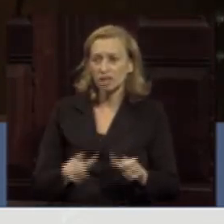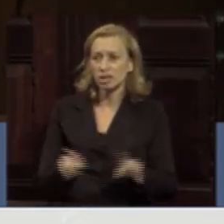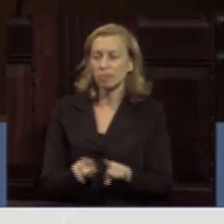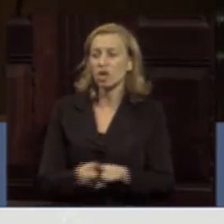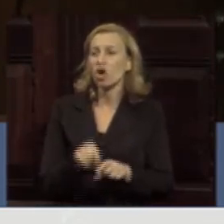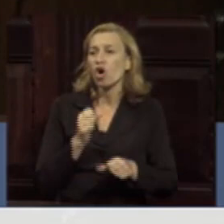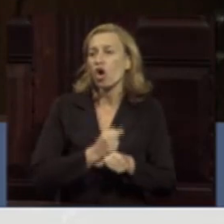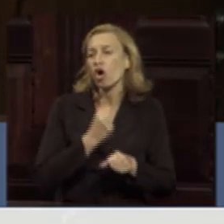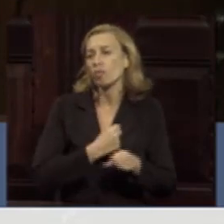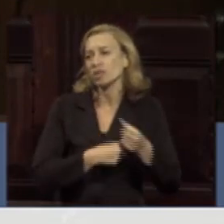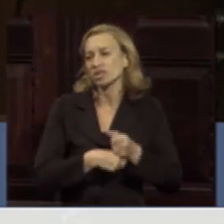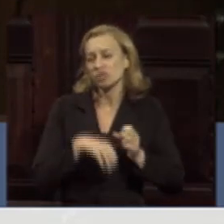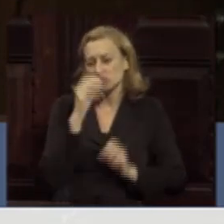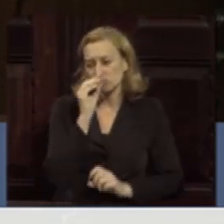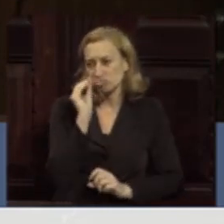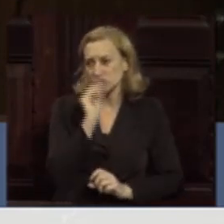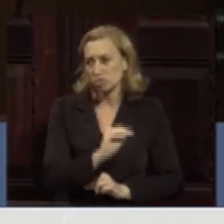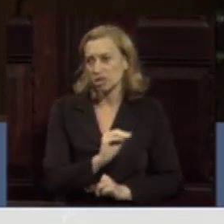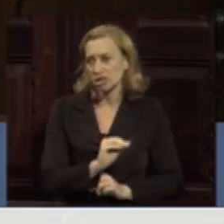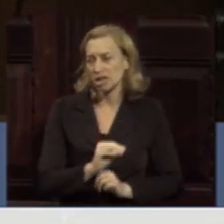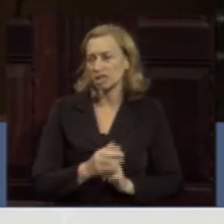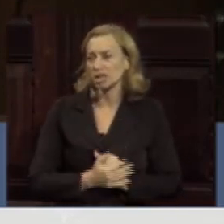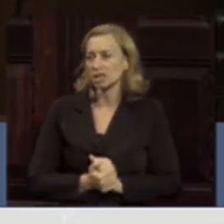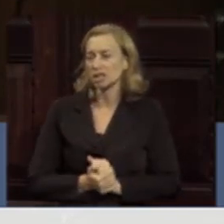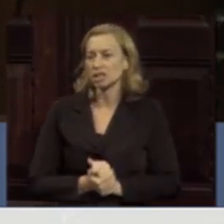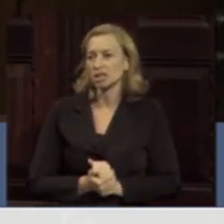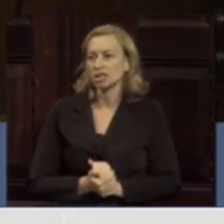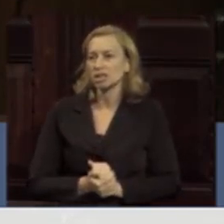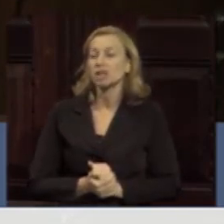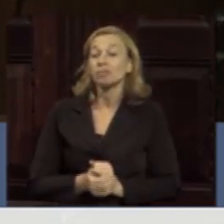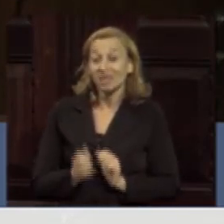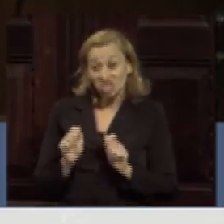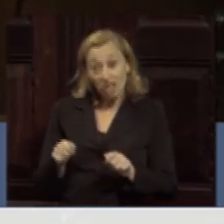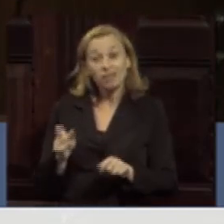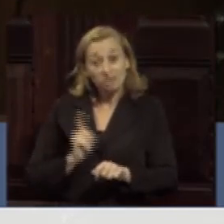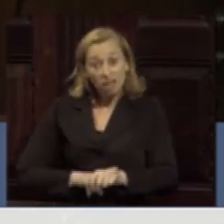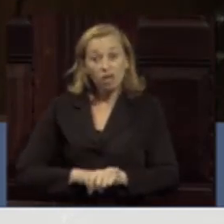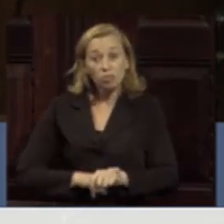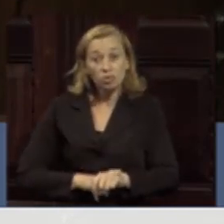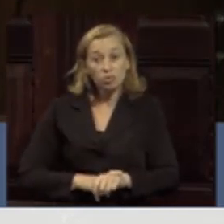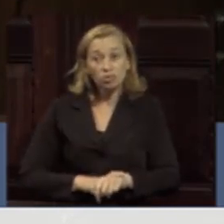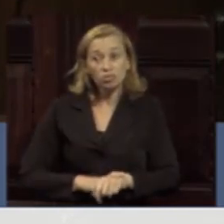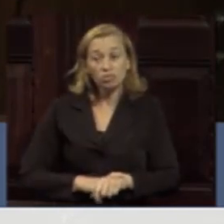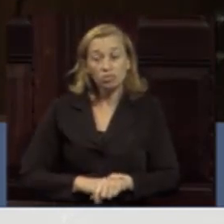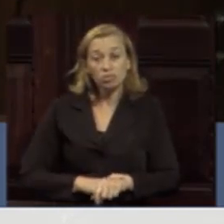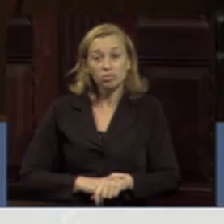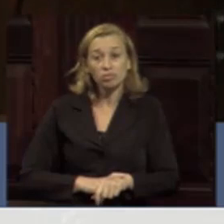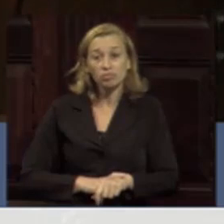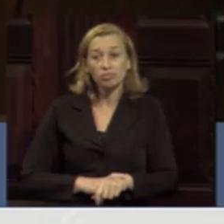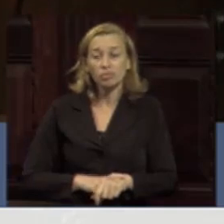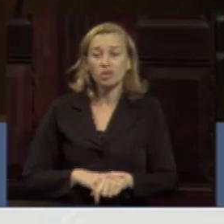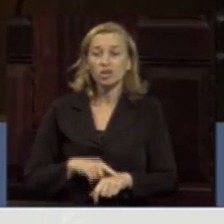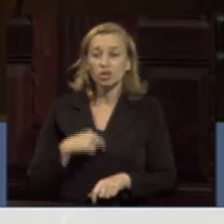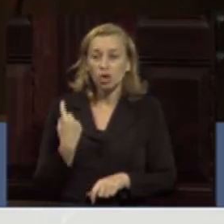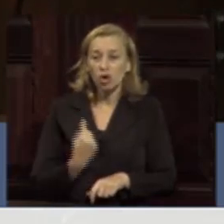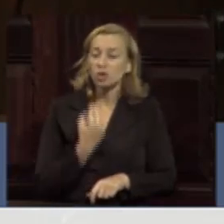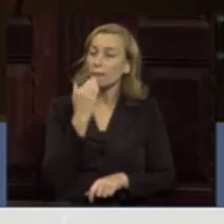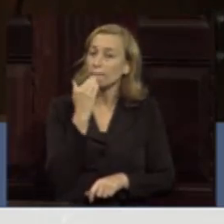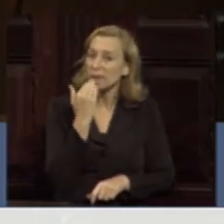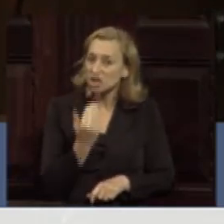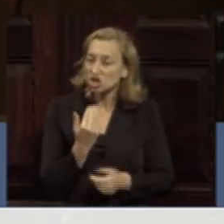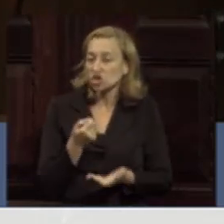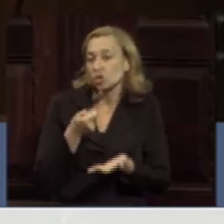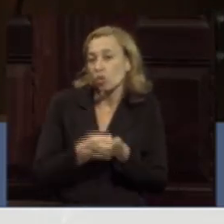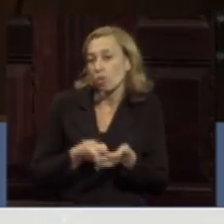Deus. Mas sei que o senhor está atento. Nós estamos fazendo aqui o nosso papel de cobrar do